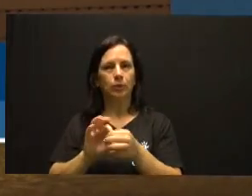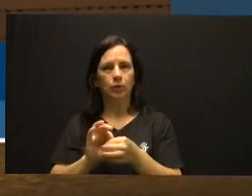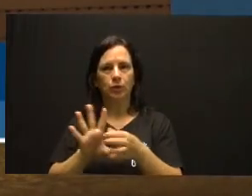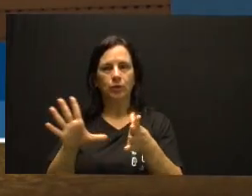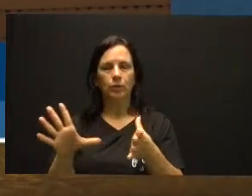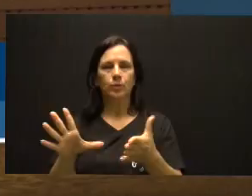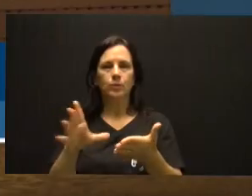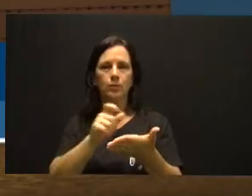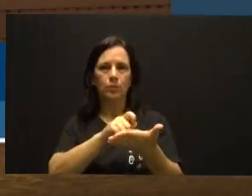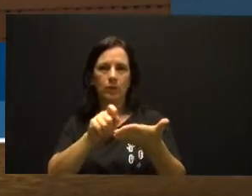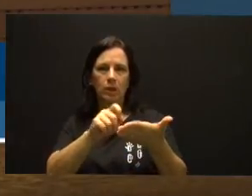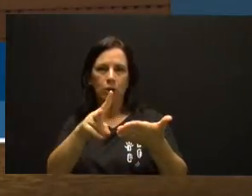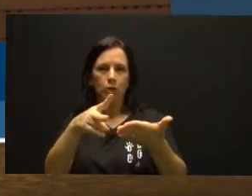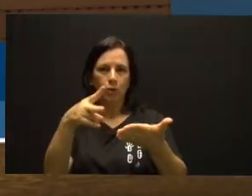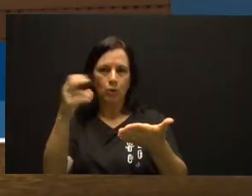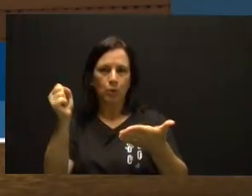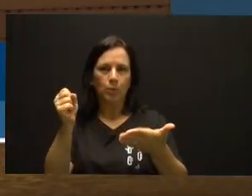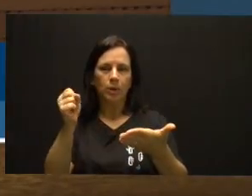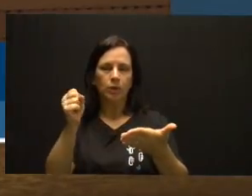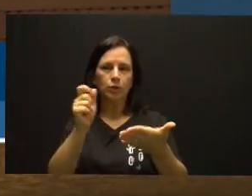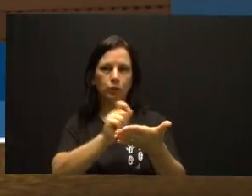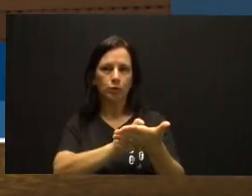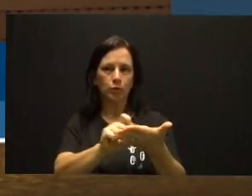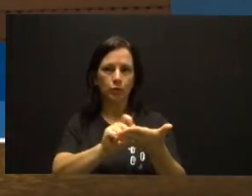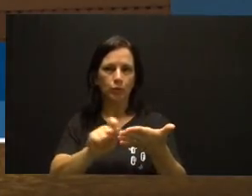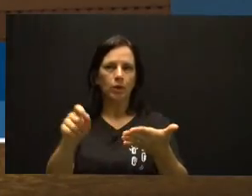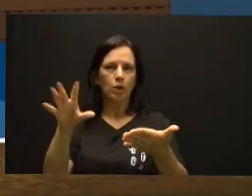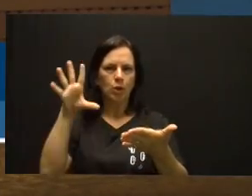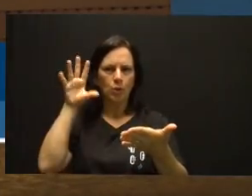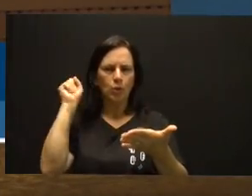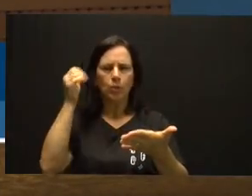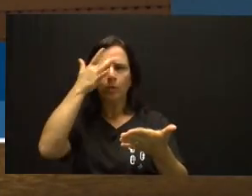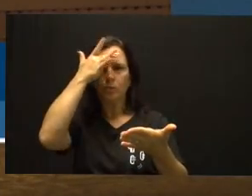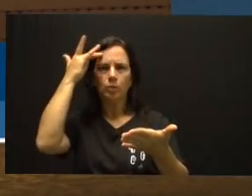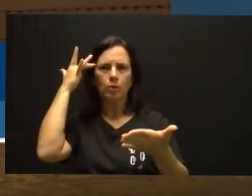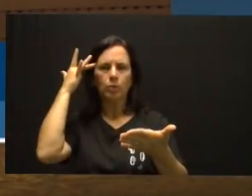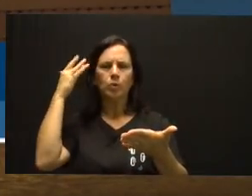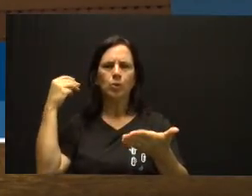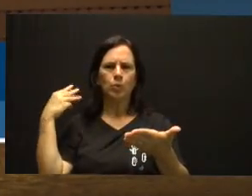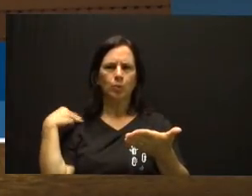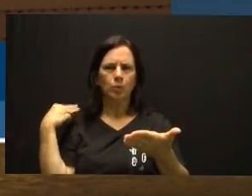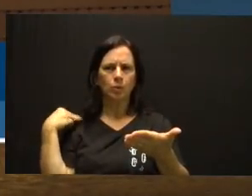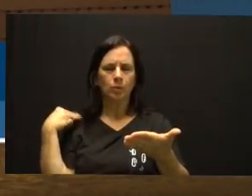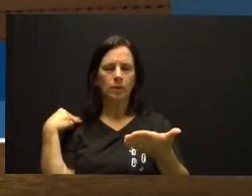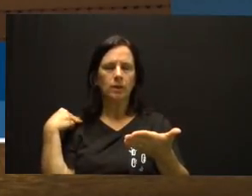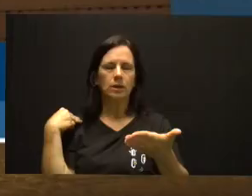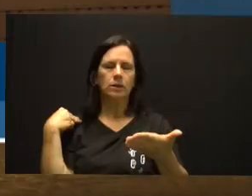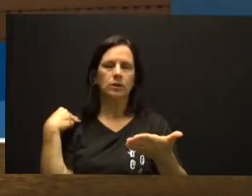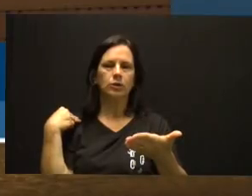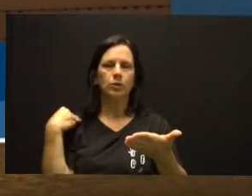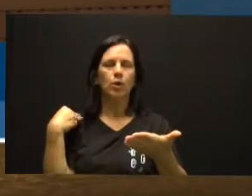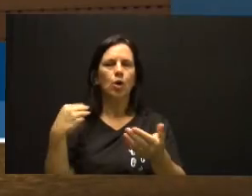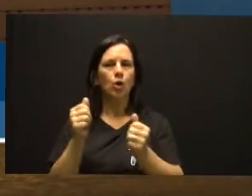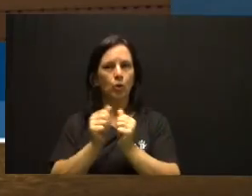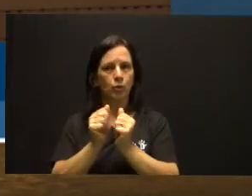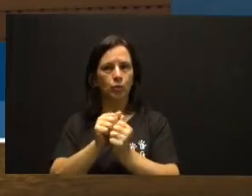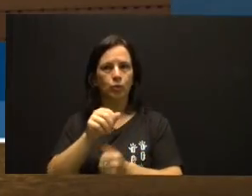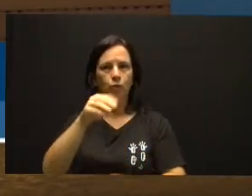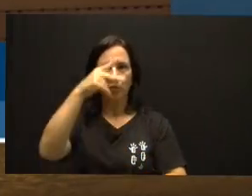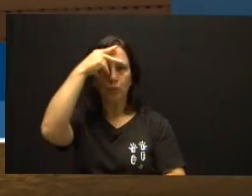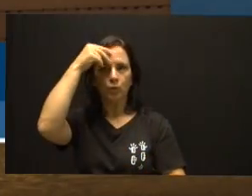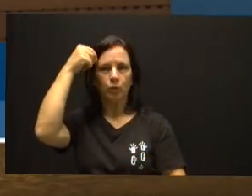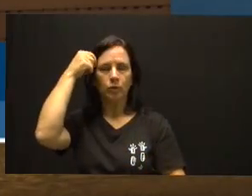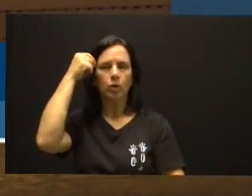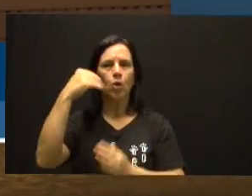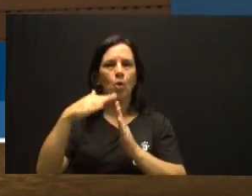exposto, requer observadas as formalidades regimentais e ouvido o duto plenário, envio de ofício ao Poder Executivo,